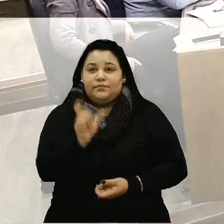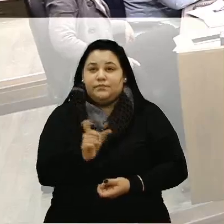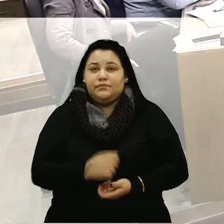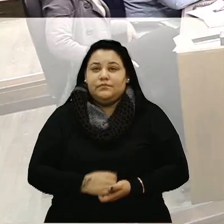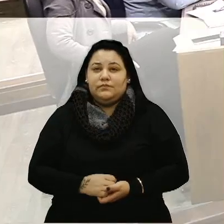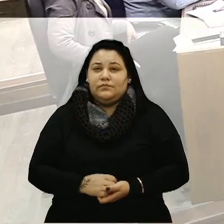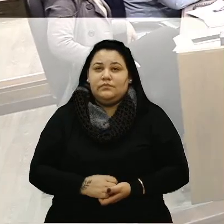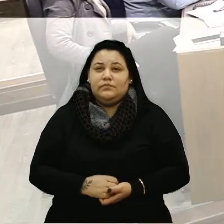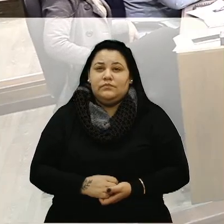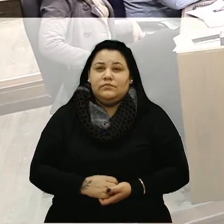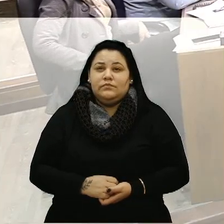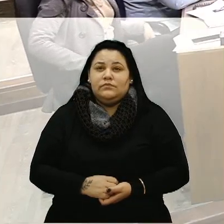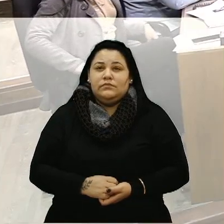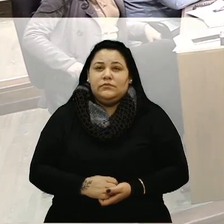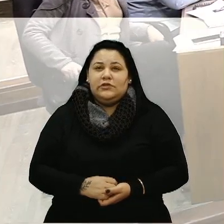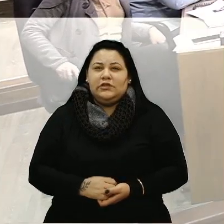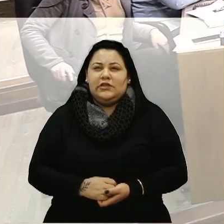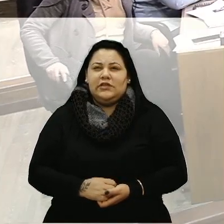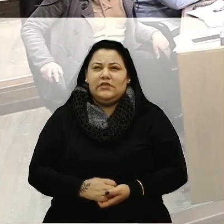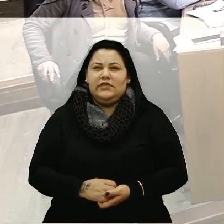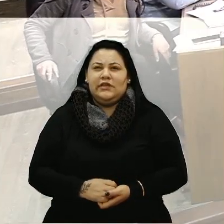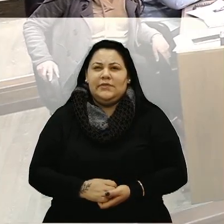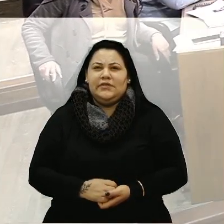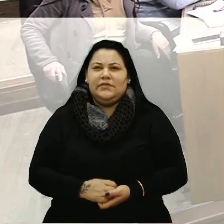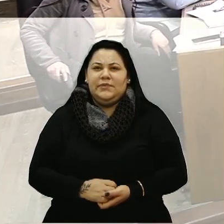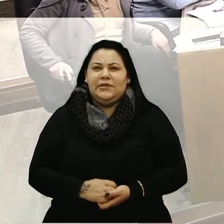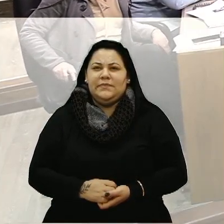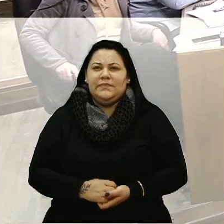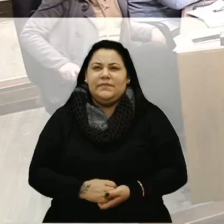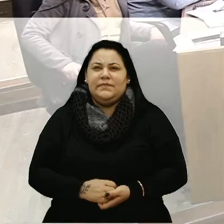Com a palavra, a vereadora Gladys Frisch.